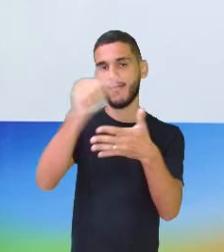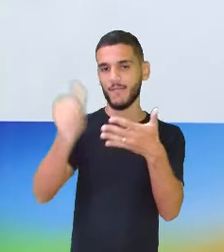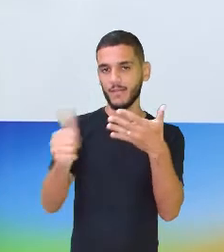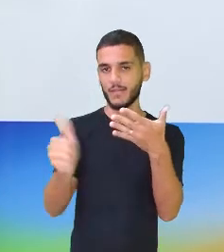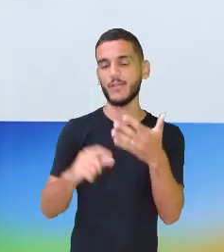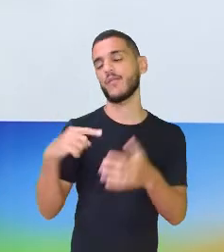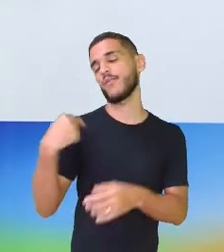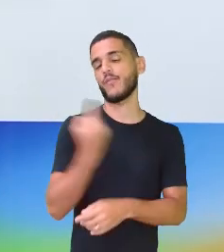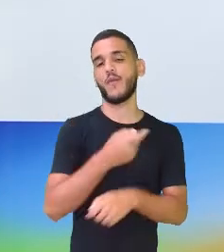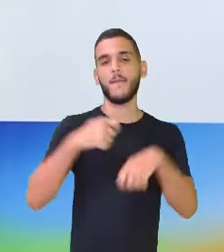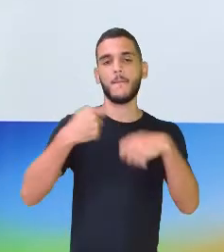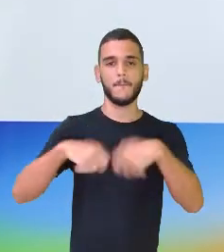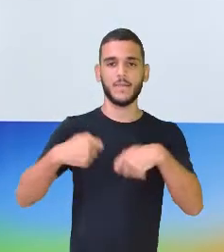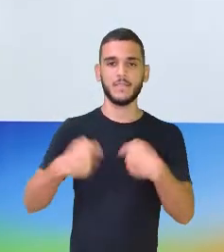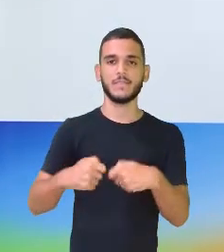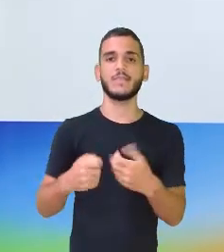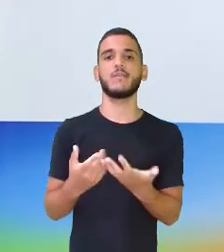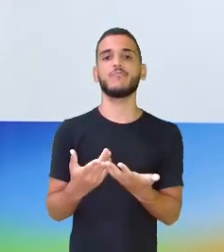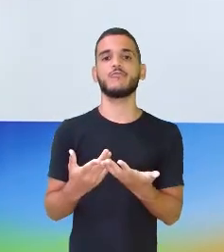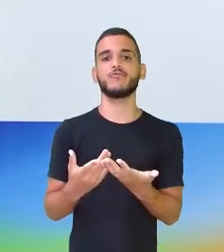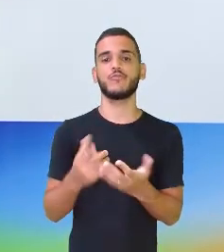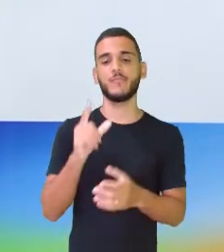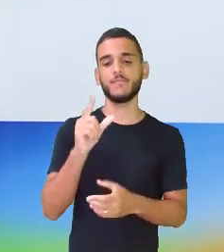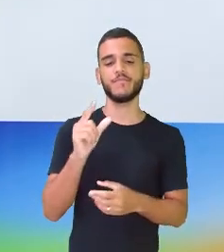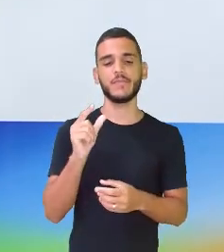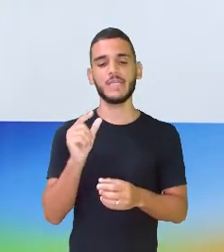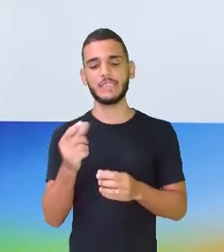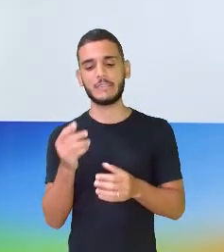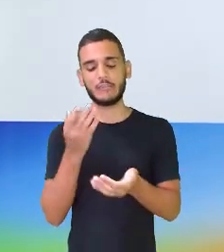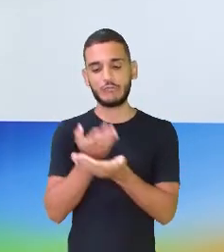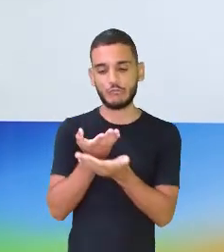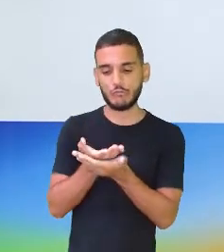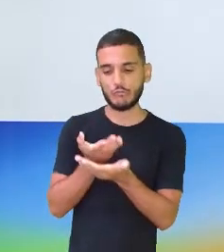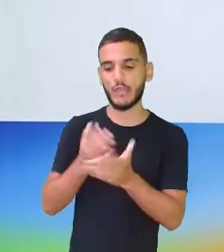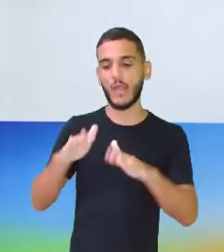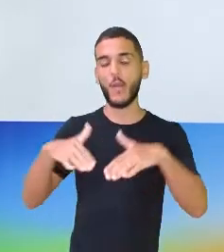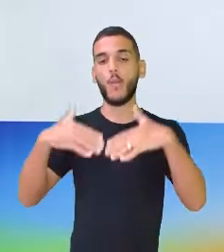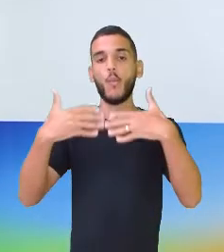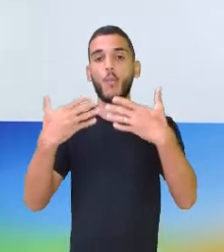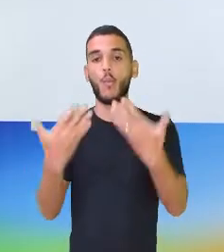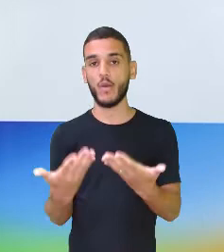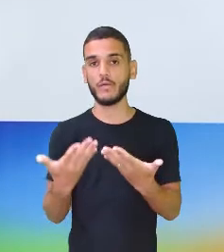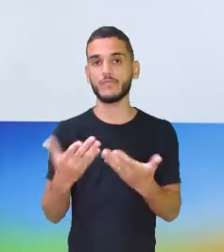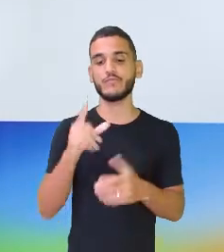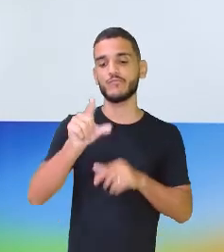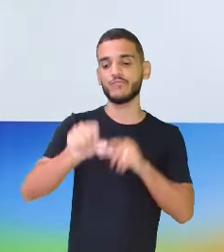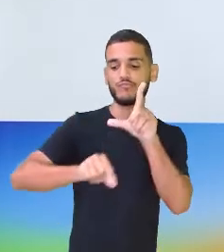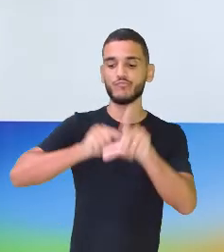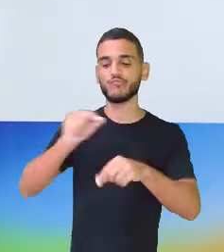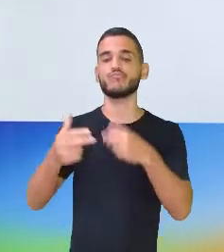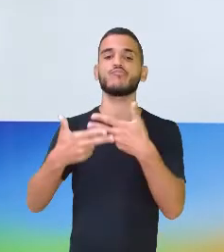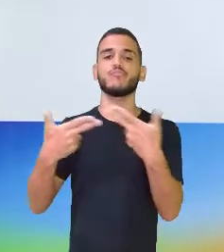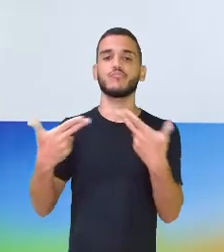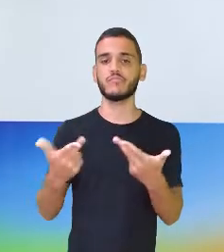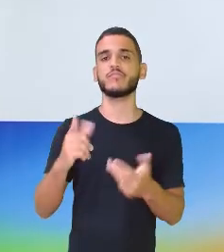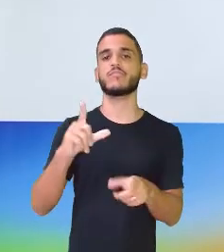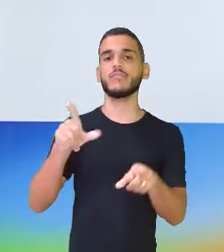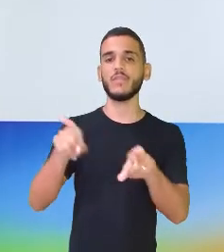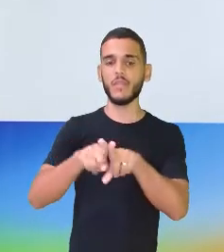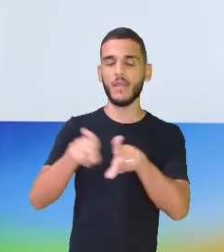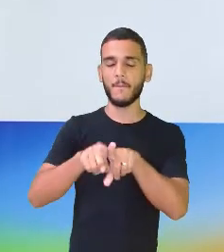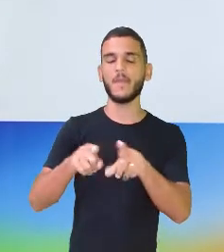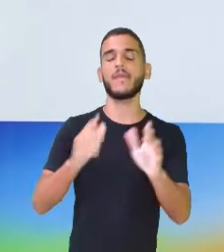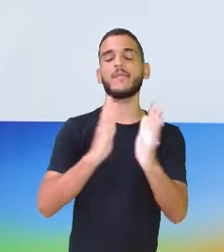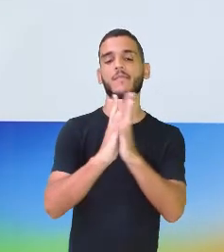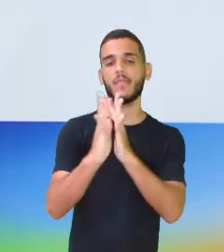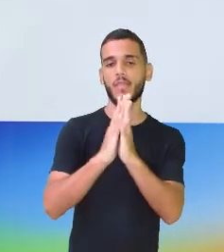precisa considerar quando a gente vai selecionar recursos, quando a gente vai pensar numa dinâmica, quando a gente vai, de verdade,